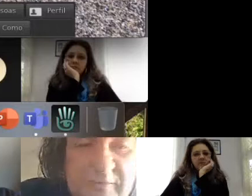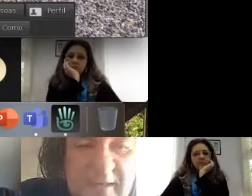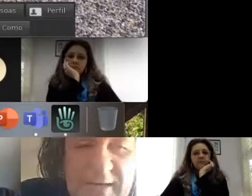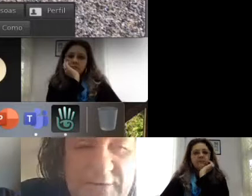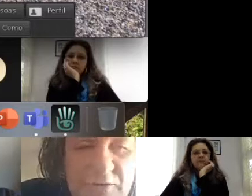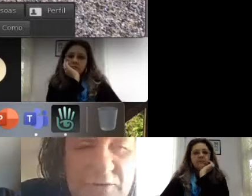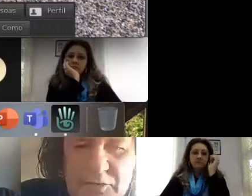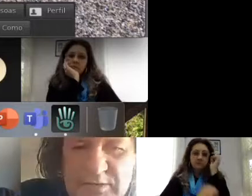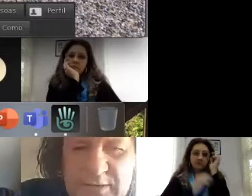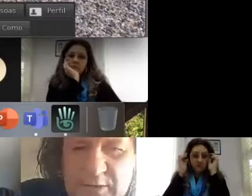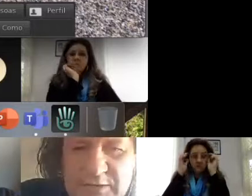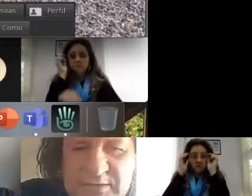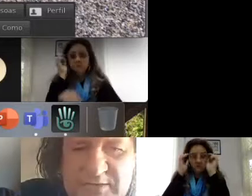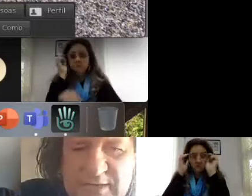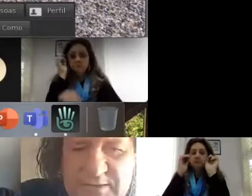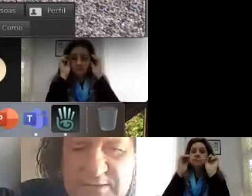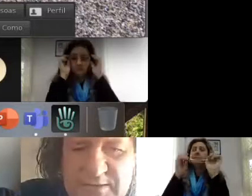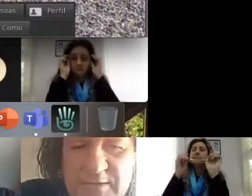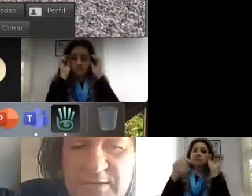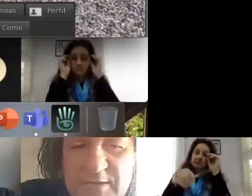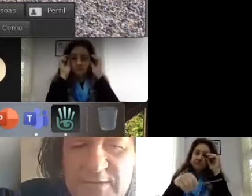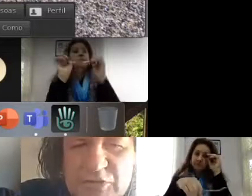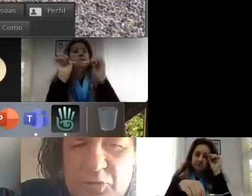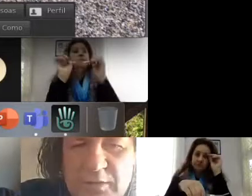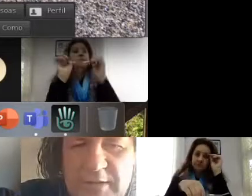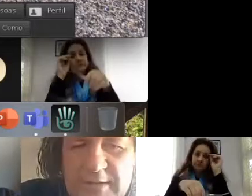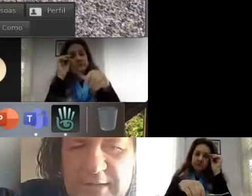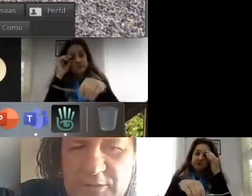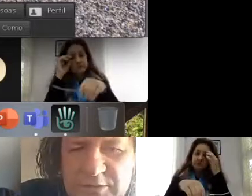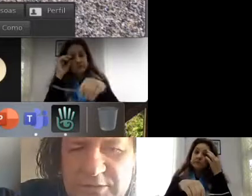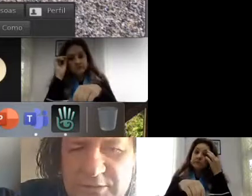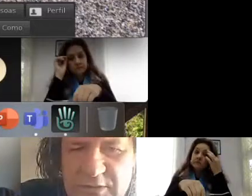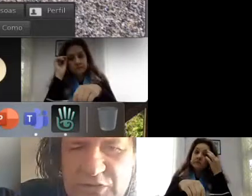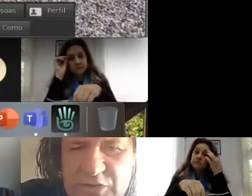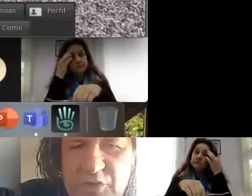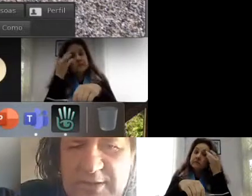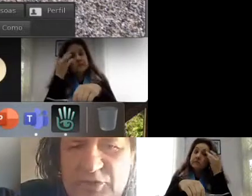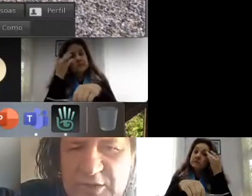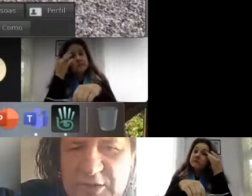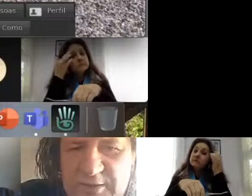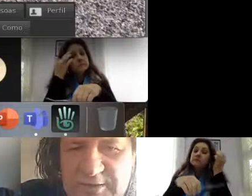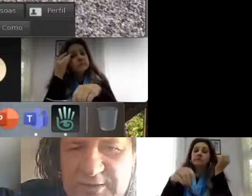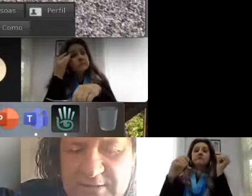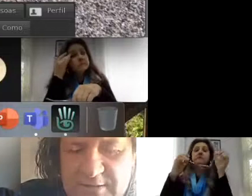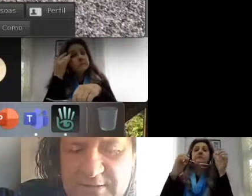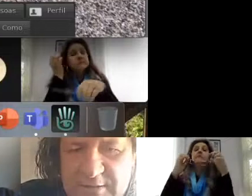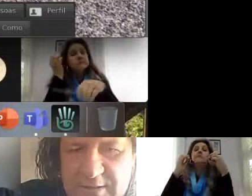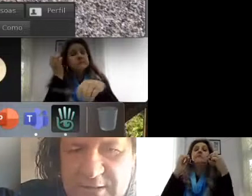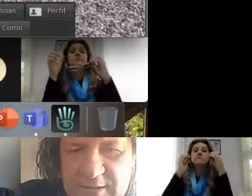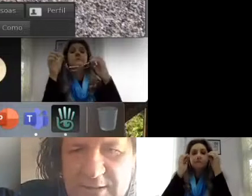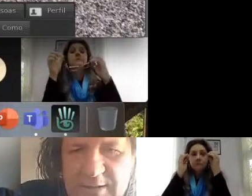Dentro da biosfera, todos os ecossistemas são conectados e são